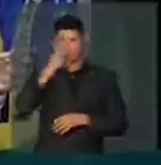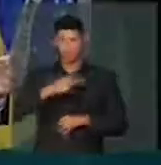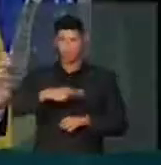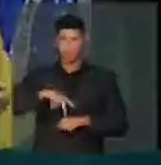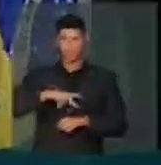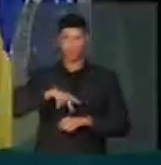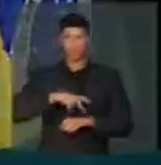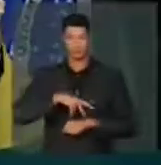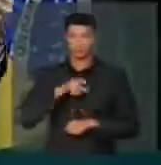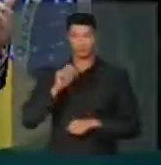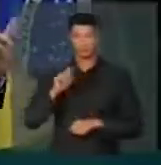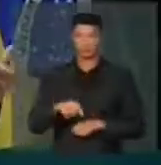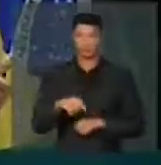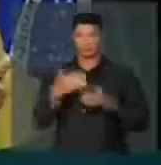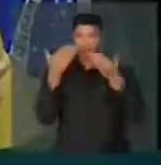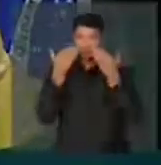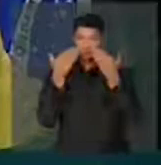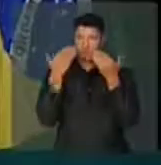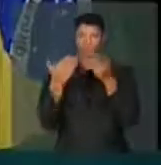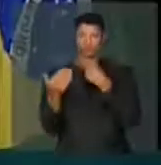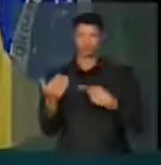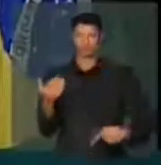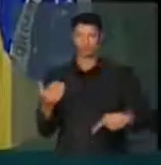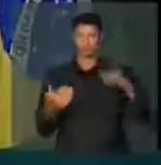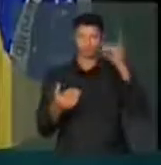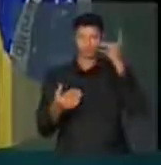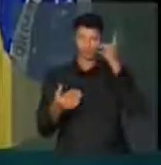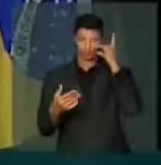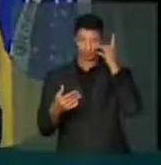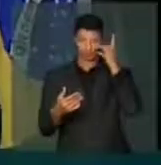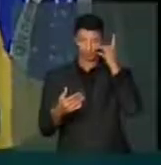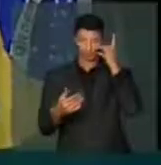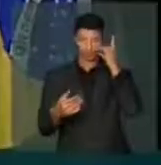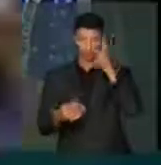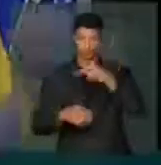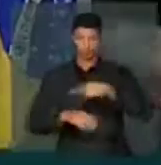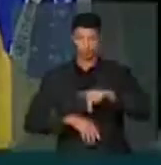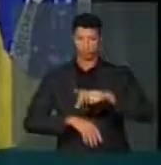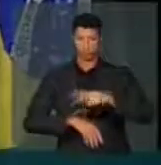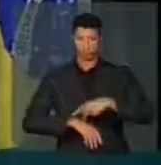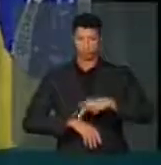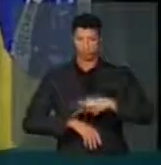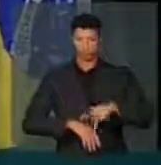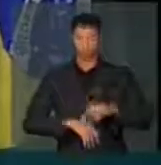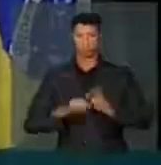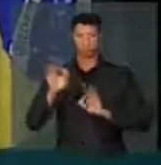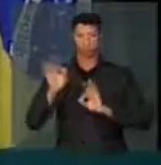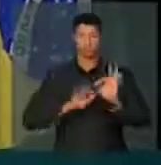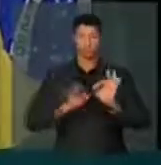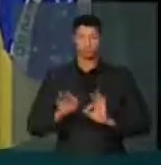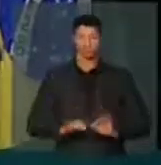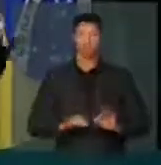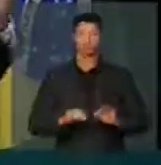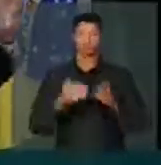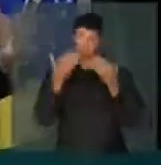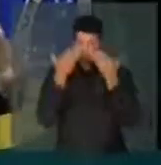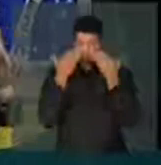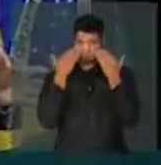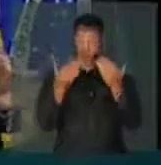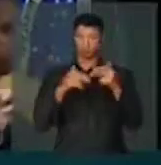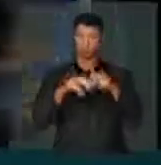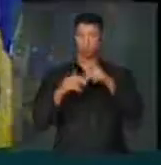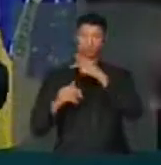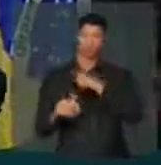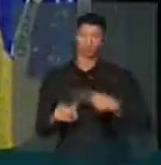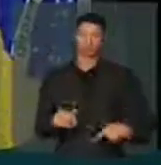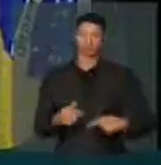país que era apresentado pela presidente Dilma Rousseff, um país em grau de investimento, apresentado pela